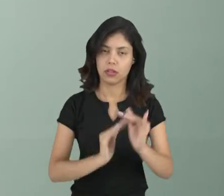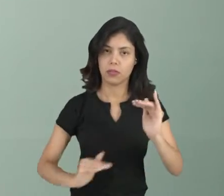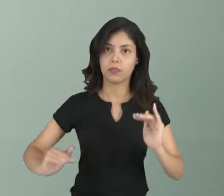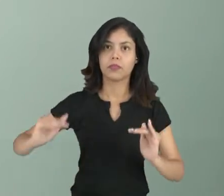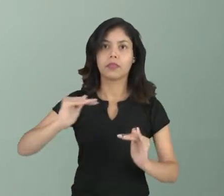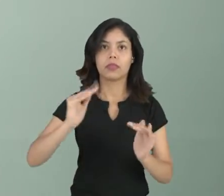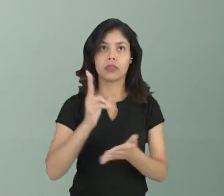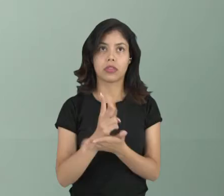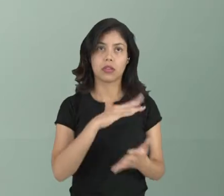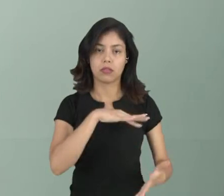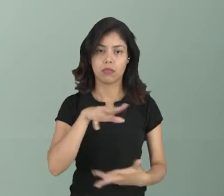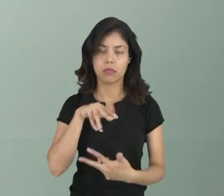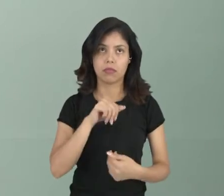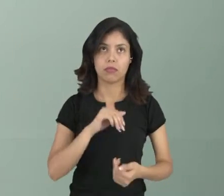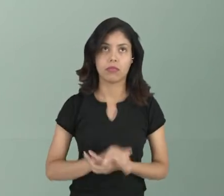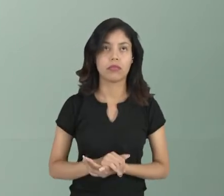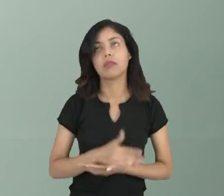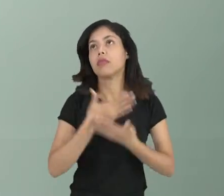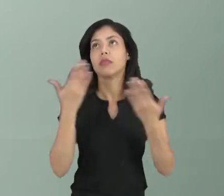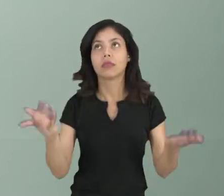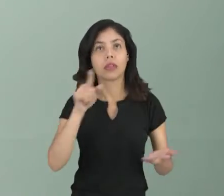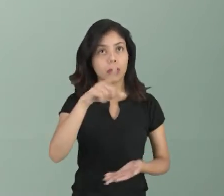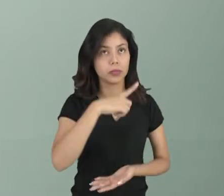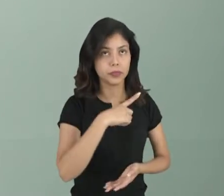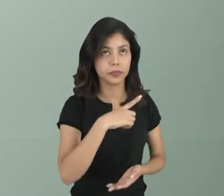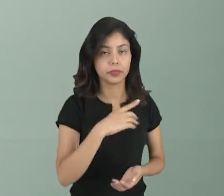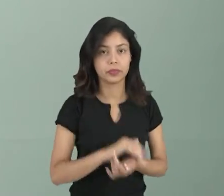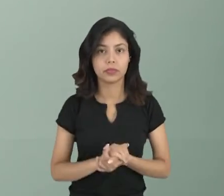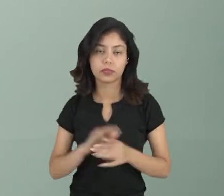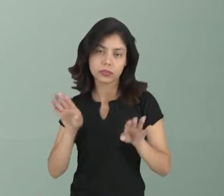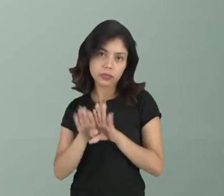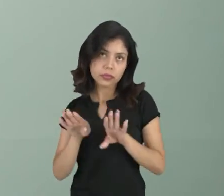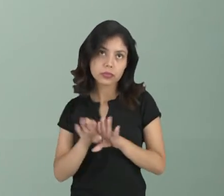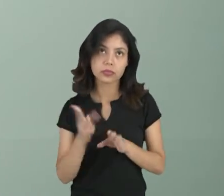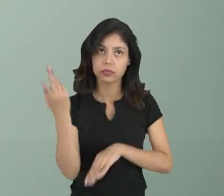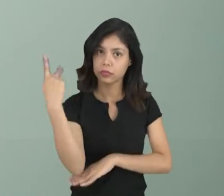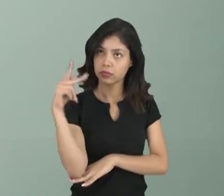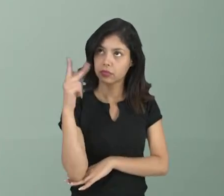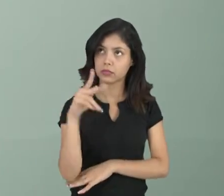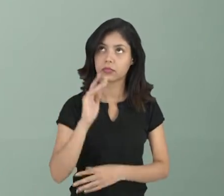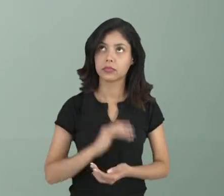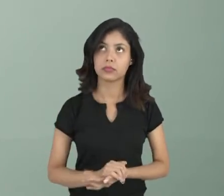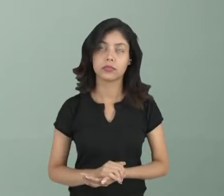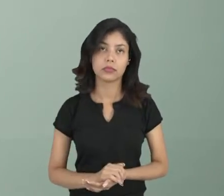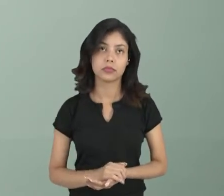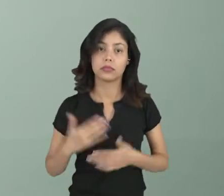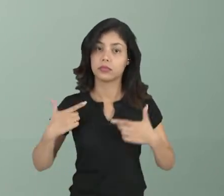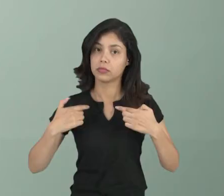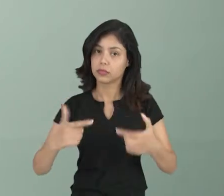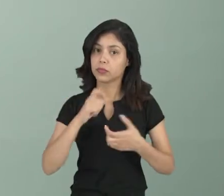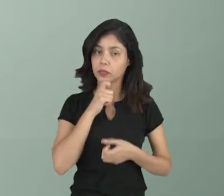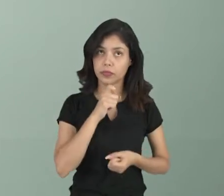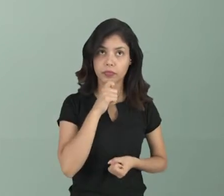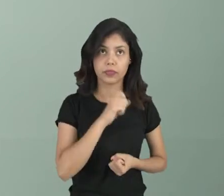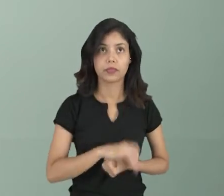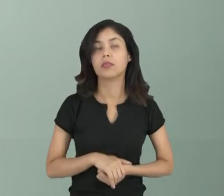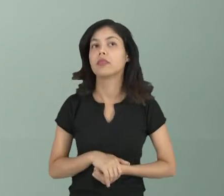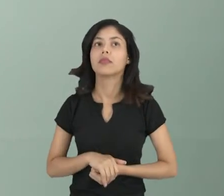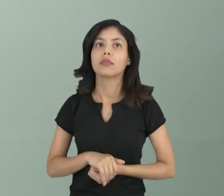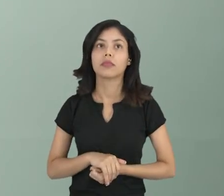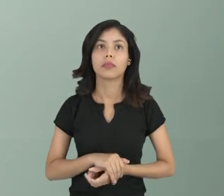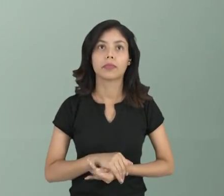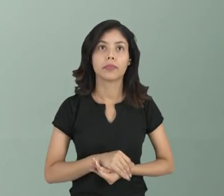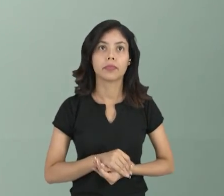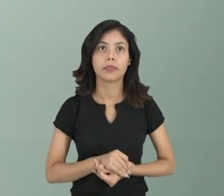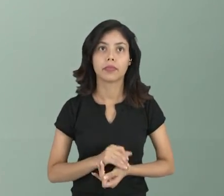aí mundial. Pessoal, então a gente tem, né, também os períodos da Guerra Fria. A gente tem